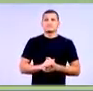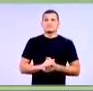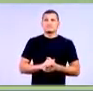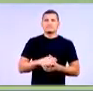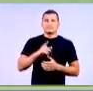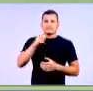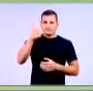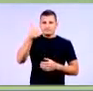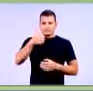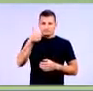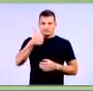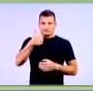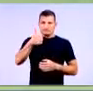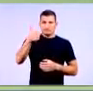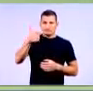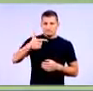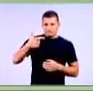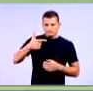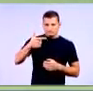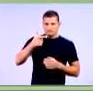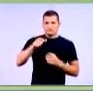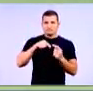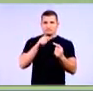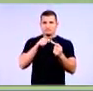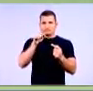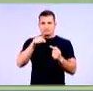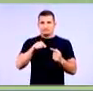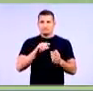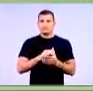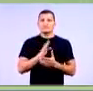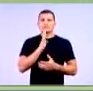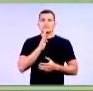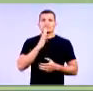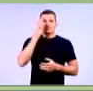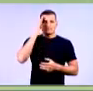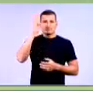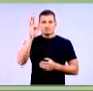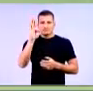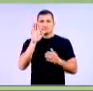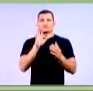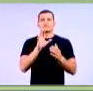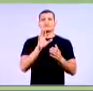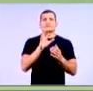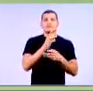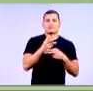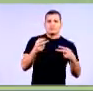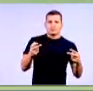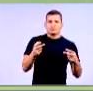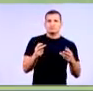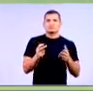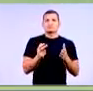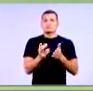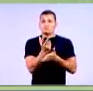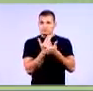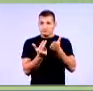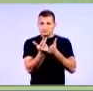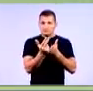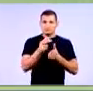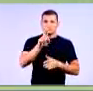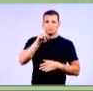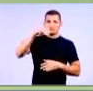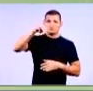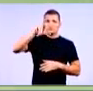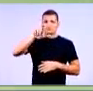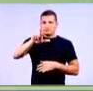primeiro item. No segundo item, o objetivo é reconhecer as principais características dos diagramas da UML.